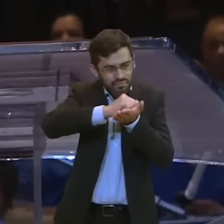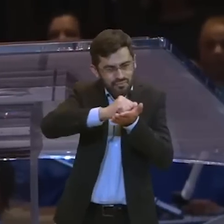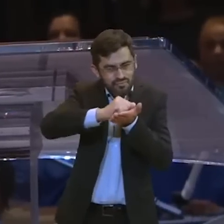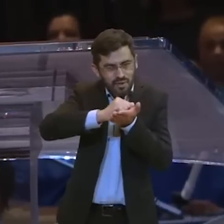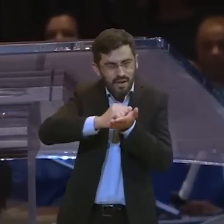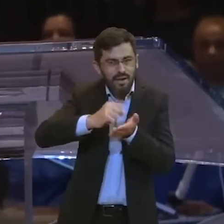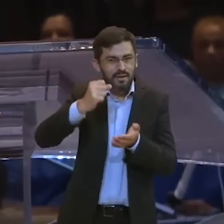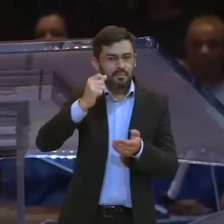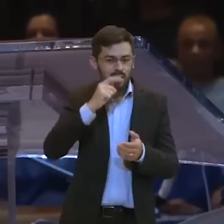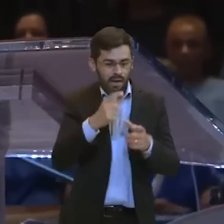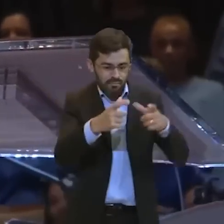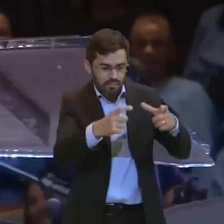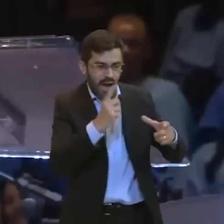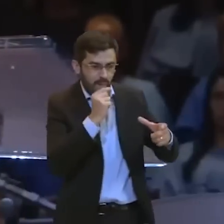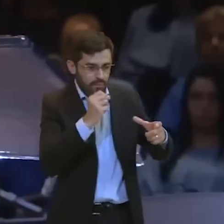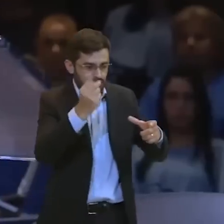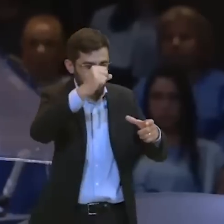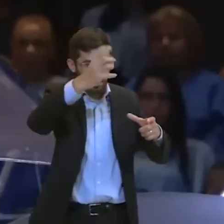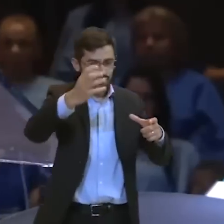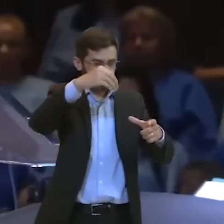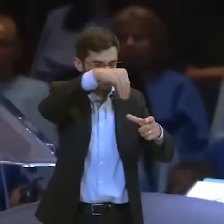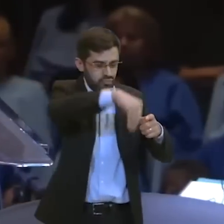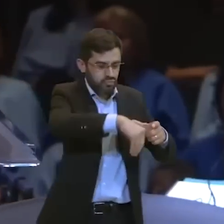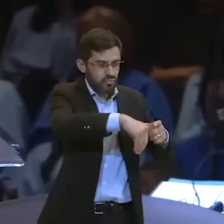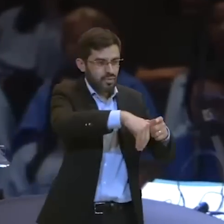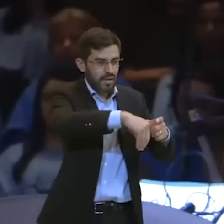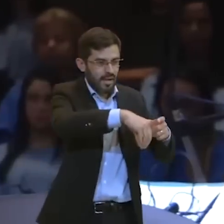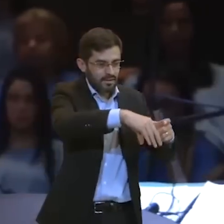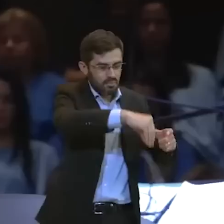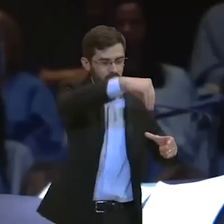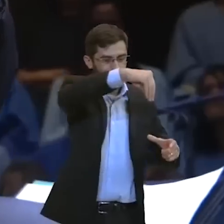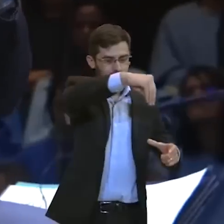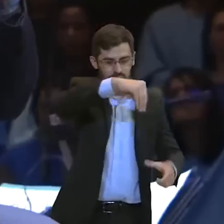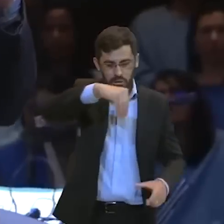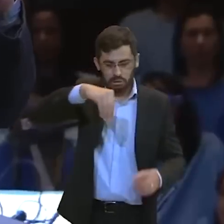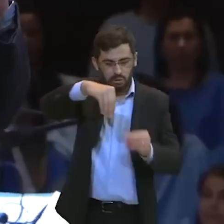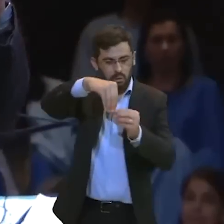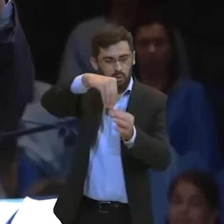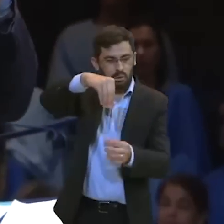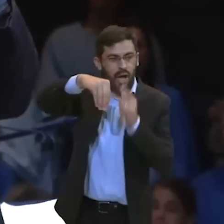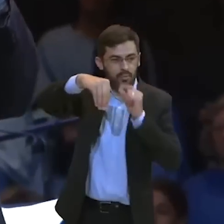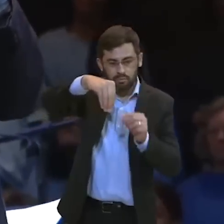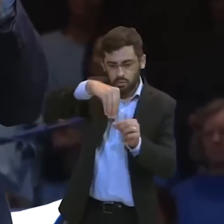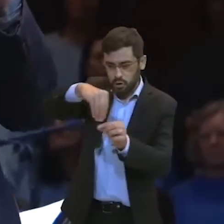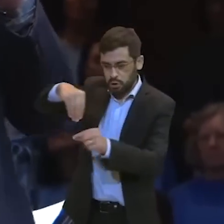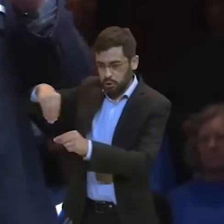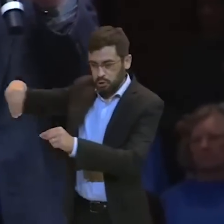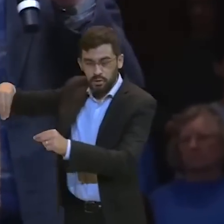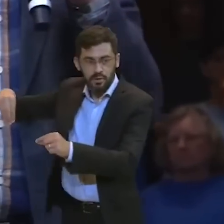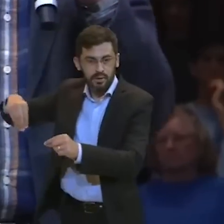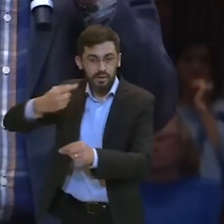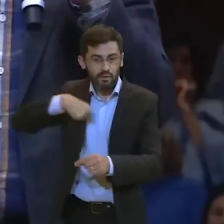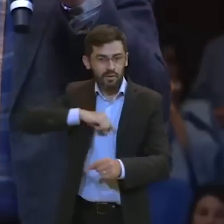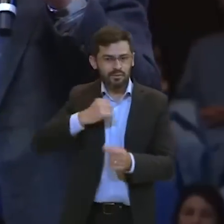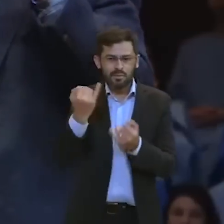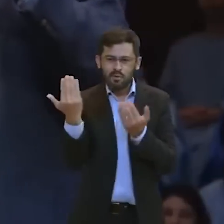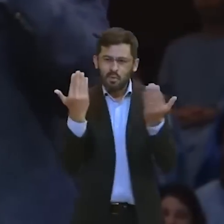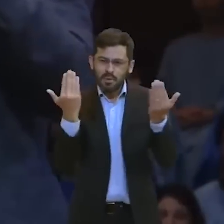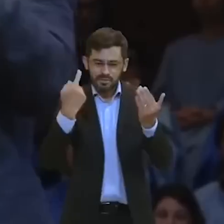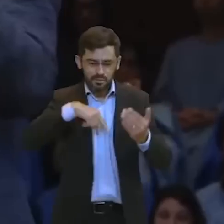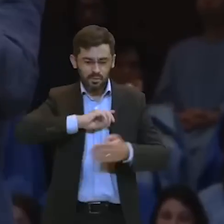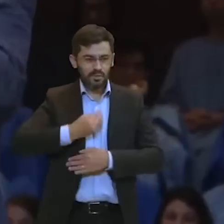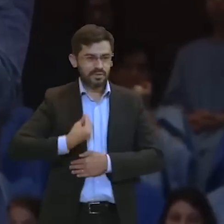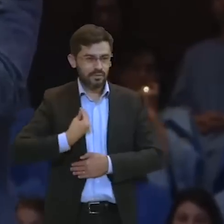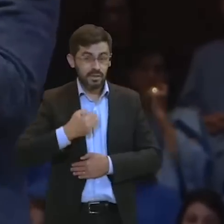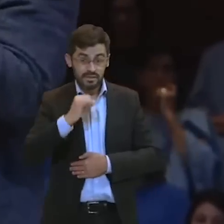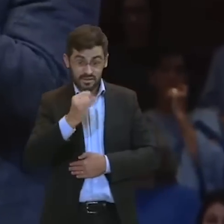não é verdade? Quando você está cheio do Espírito Santo, você é como aquela esponja transbordante, porque